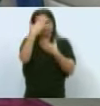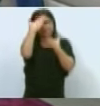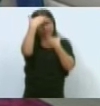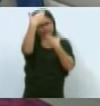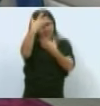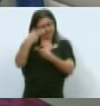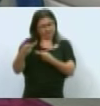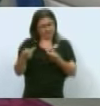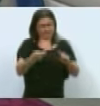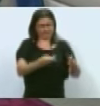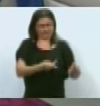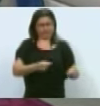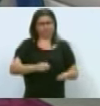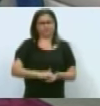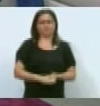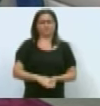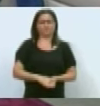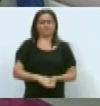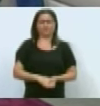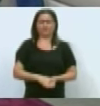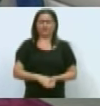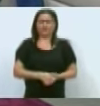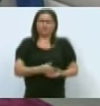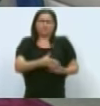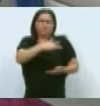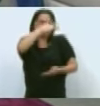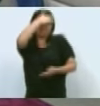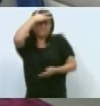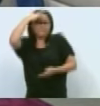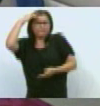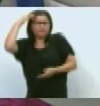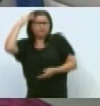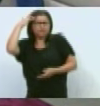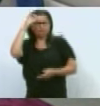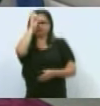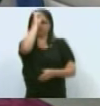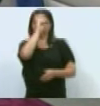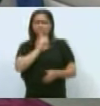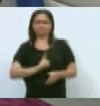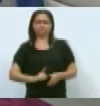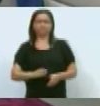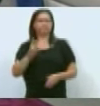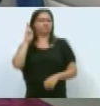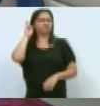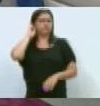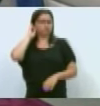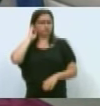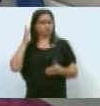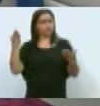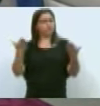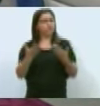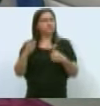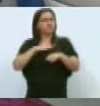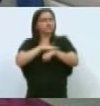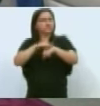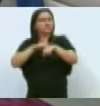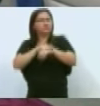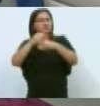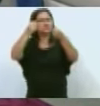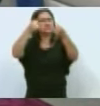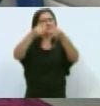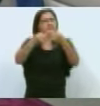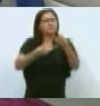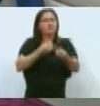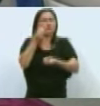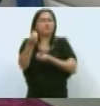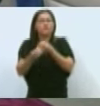vindo, viu? E olha, é muita gente com alguma deficiência auditiva, né? Sim. E a gente quer falar bem dessa realidade hoje, né, Leonor? Que a gente